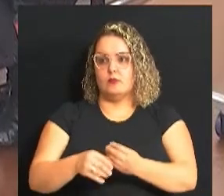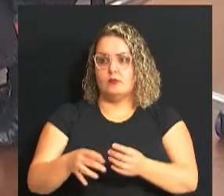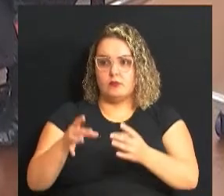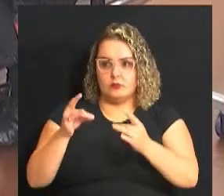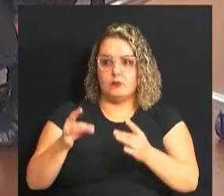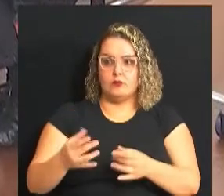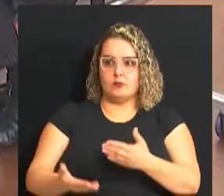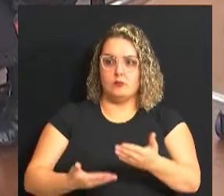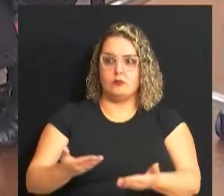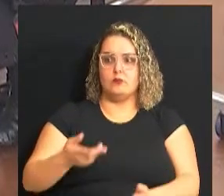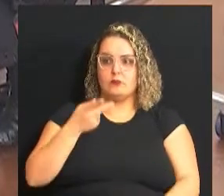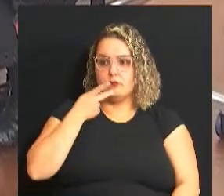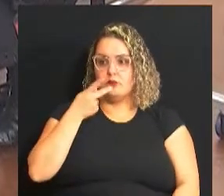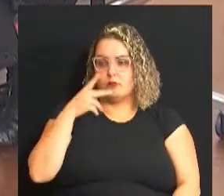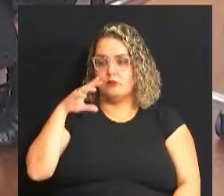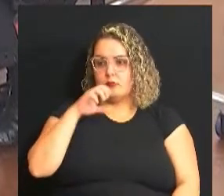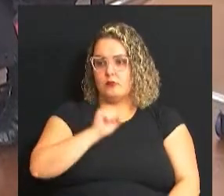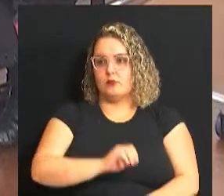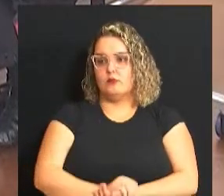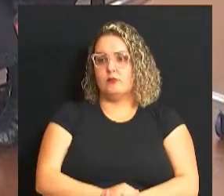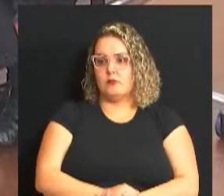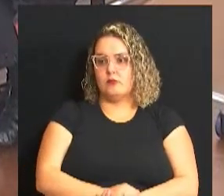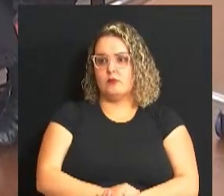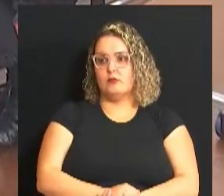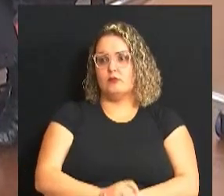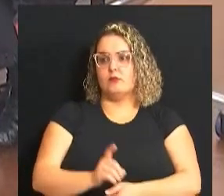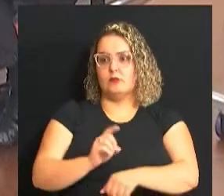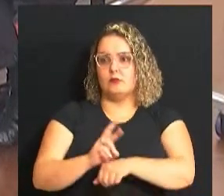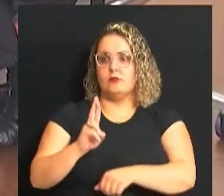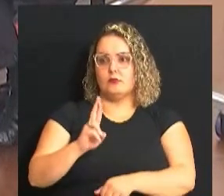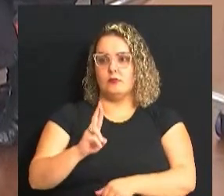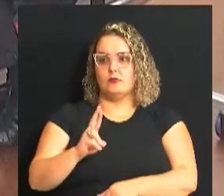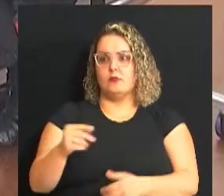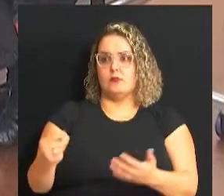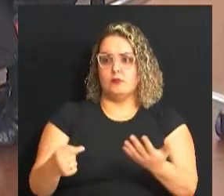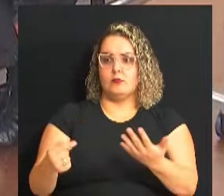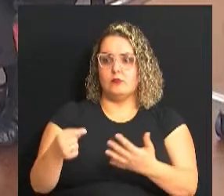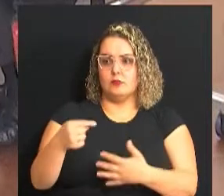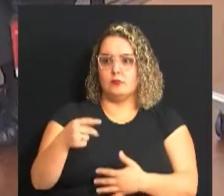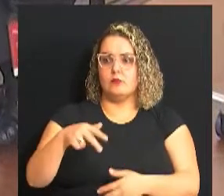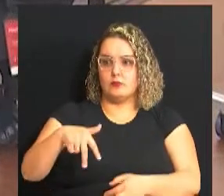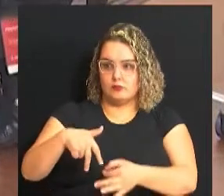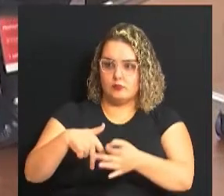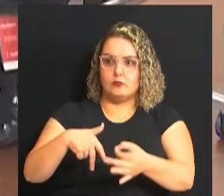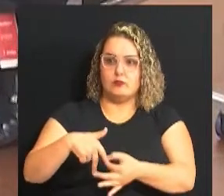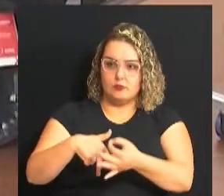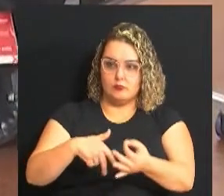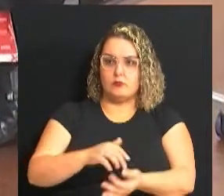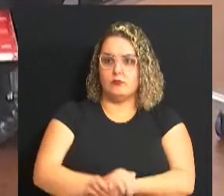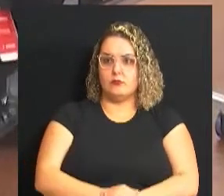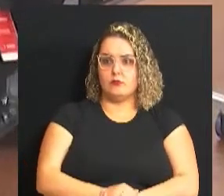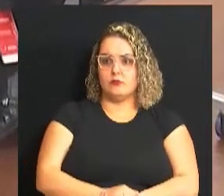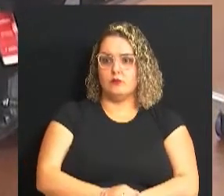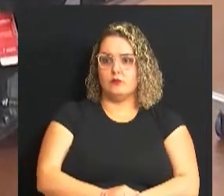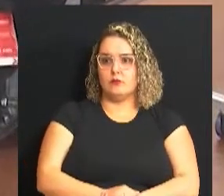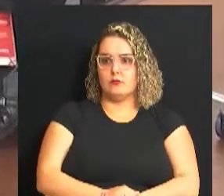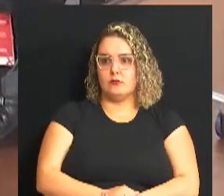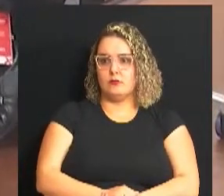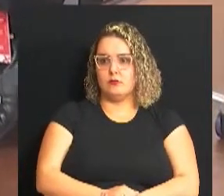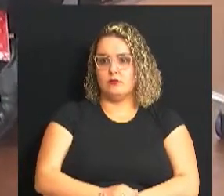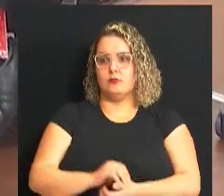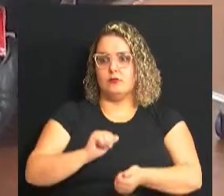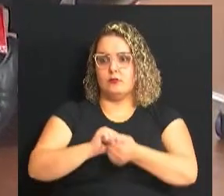Eu mencionei rapidamente, mas até a doutora também apontou na sua fala, a necessidade de